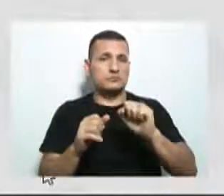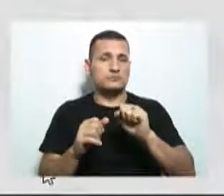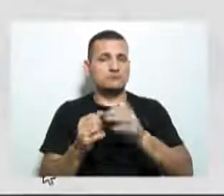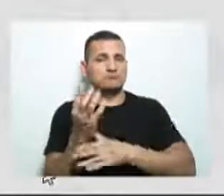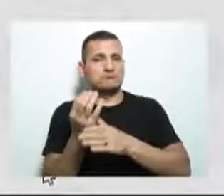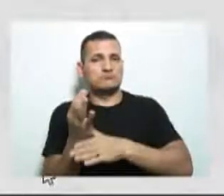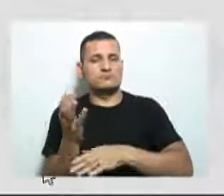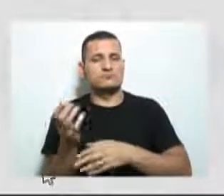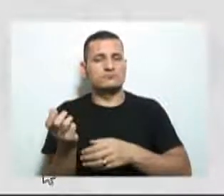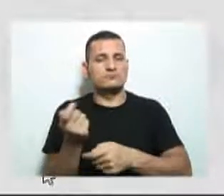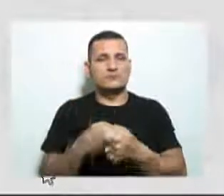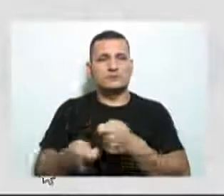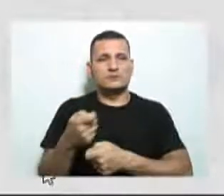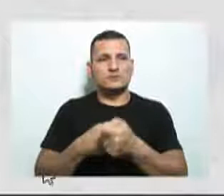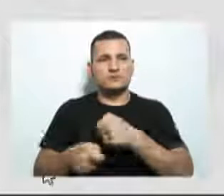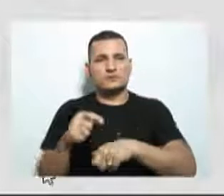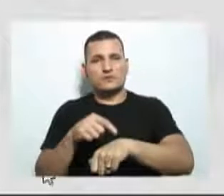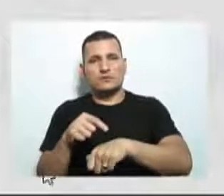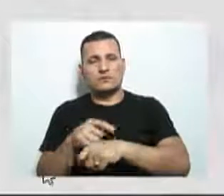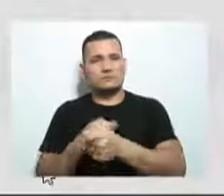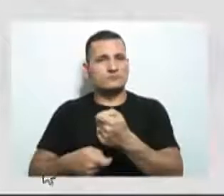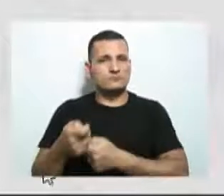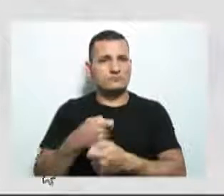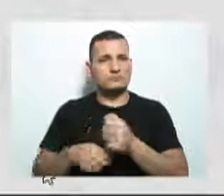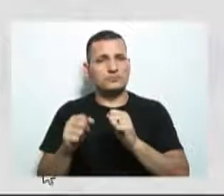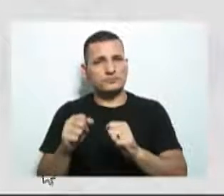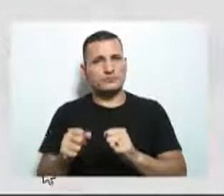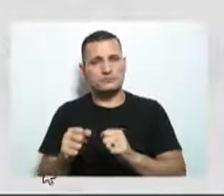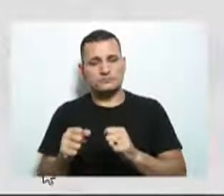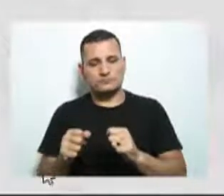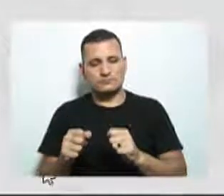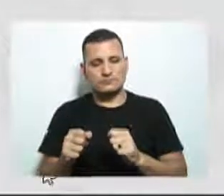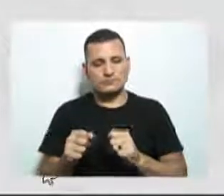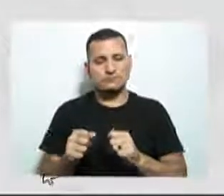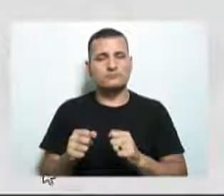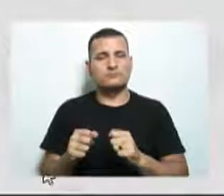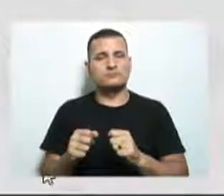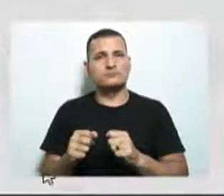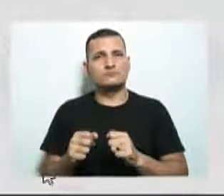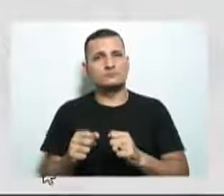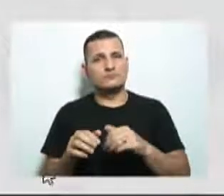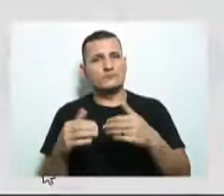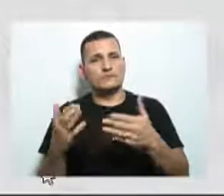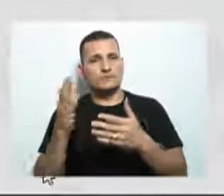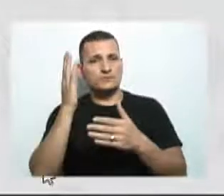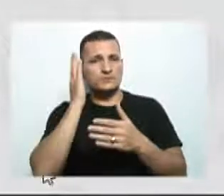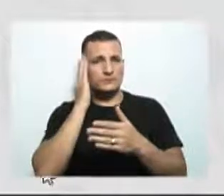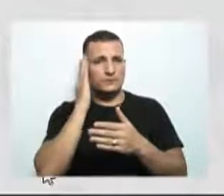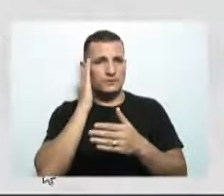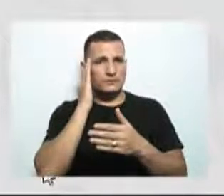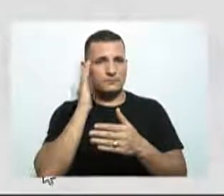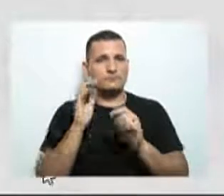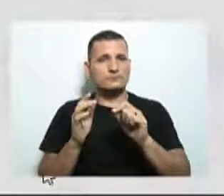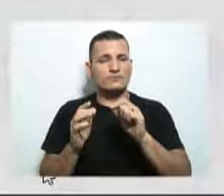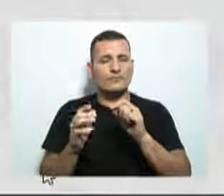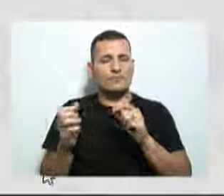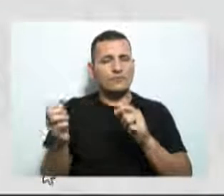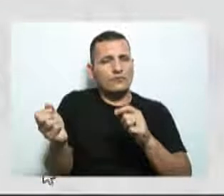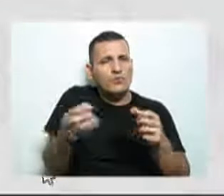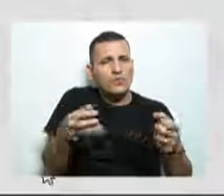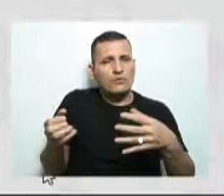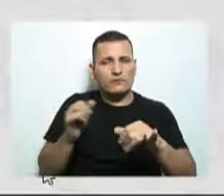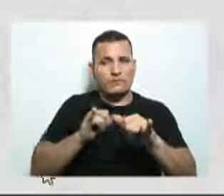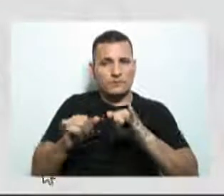negociação. Novas informações na hora da negociação elas podem acontecer. Portanto, saber lidar com novas